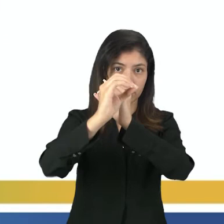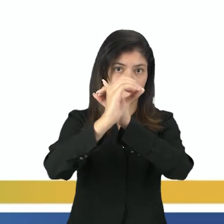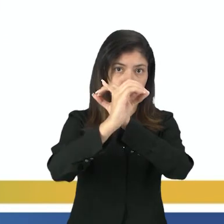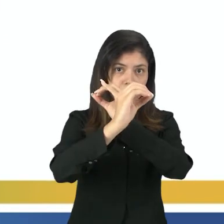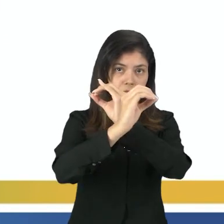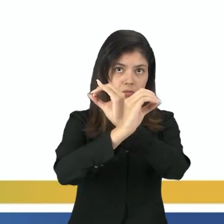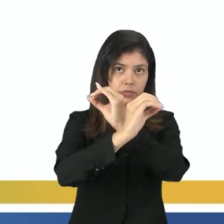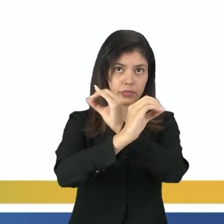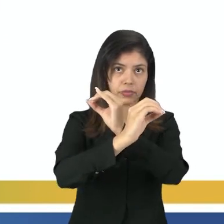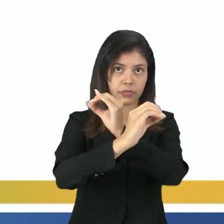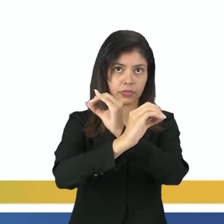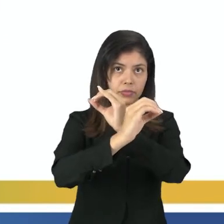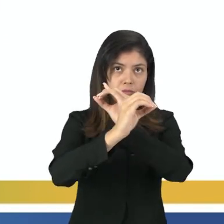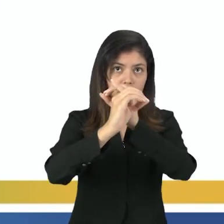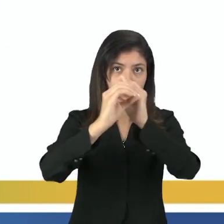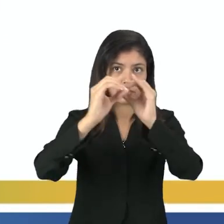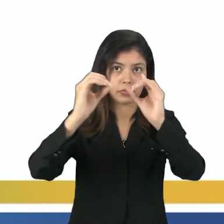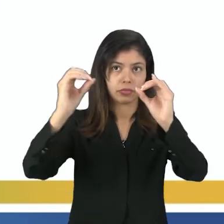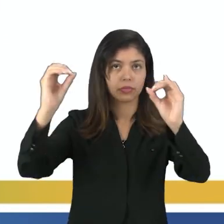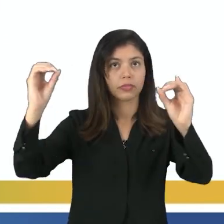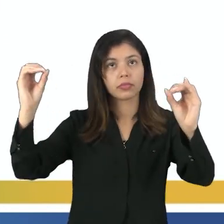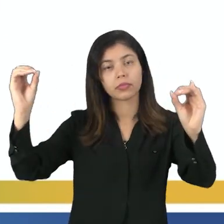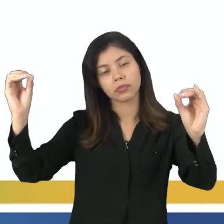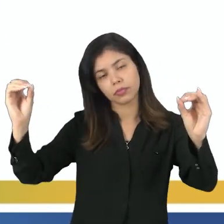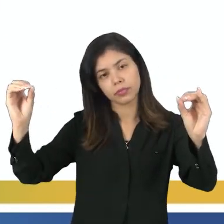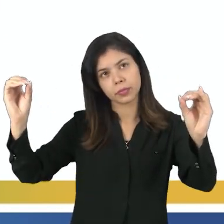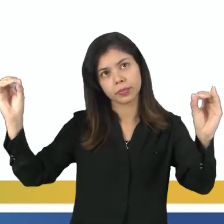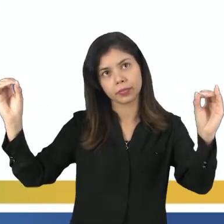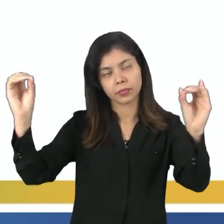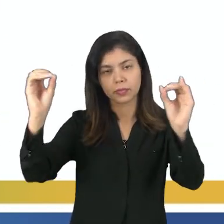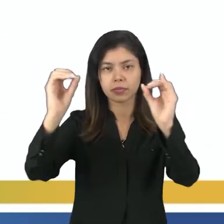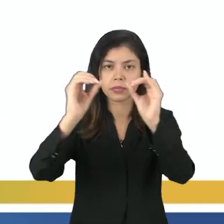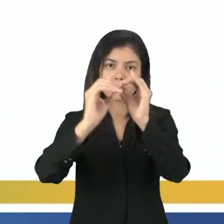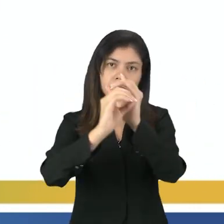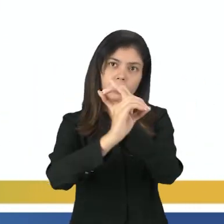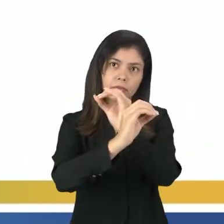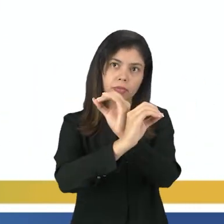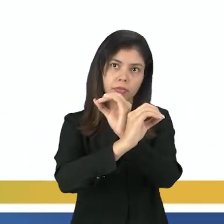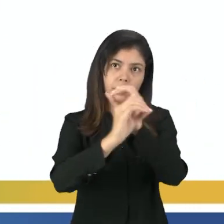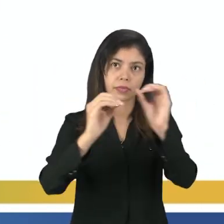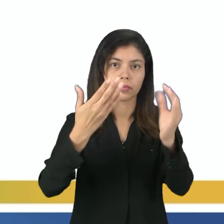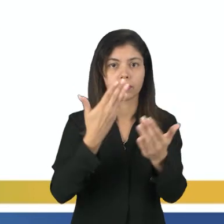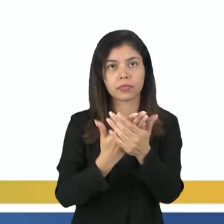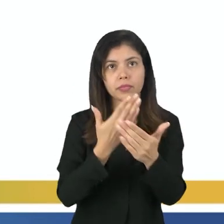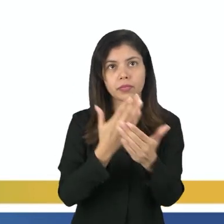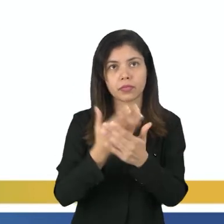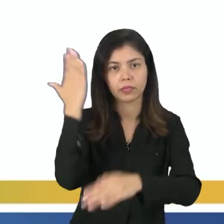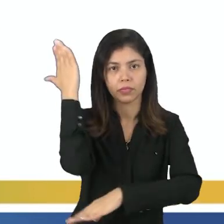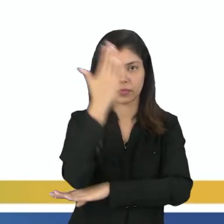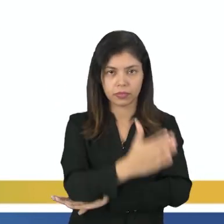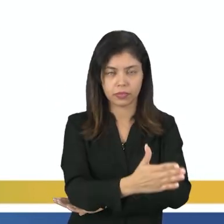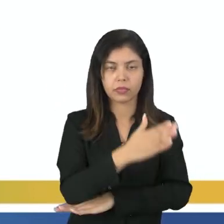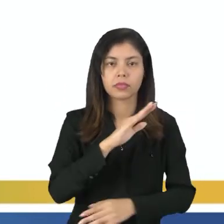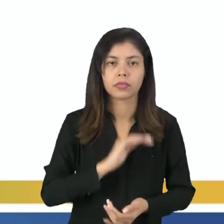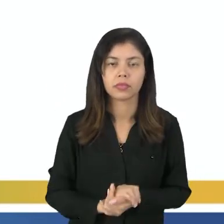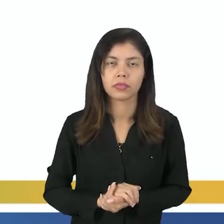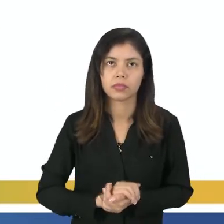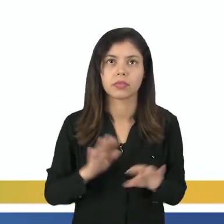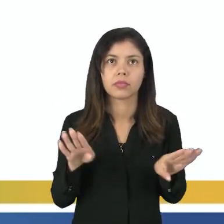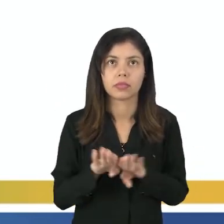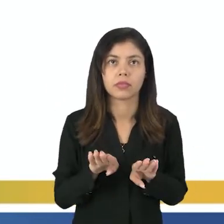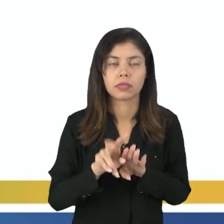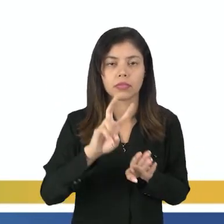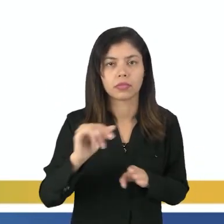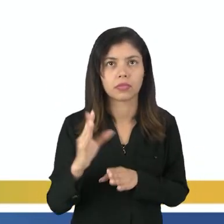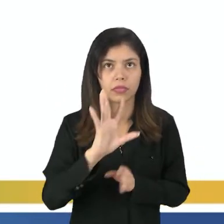sombra, ela é uma aplicação dos conceitos que nós estudamos até aqui. Ó. A luz propaga em linha reta, né? Quando a fonte for pontual,